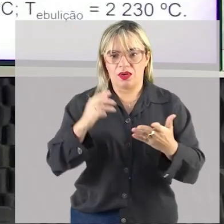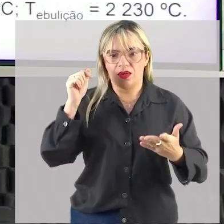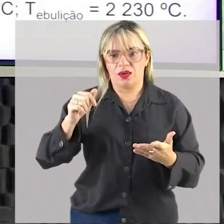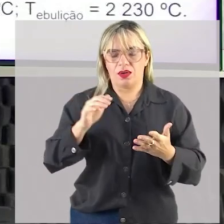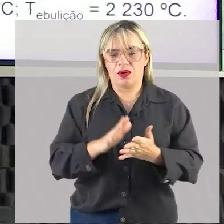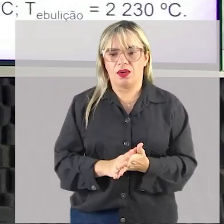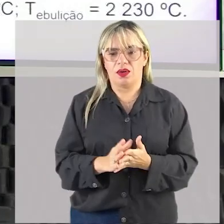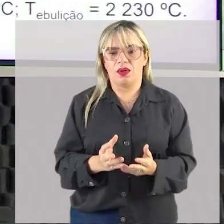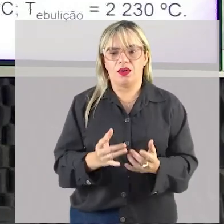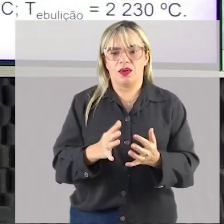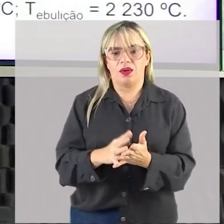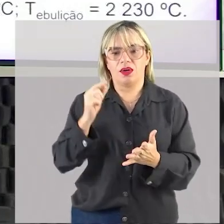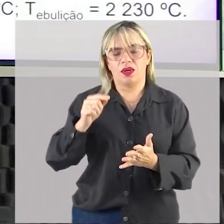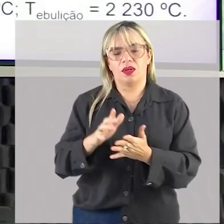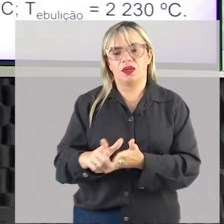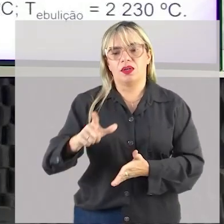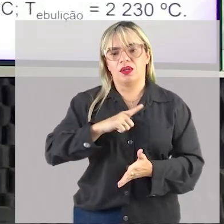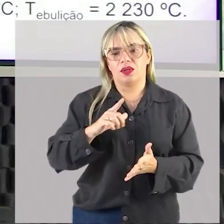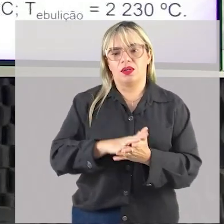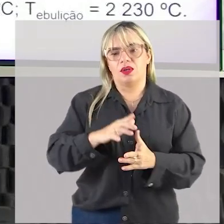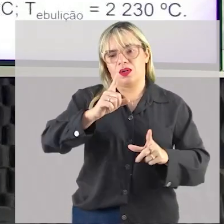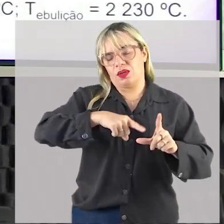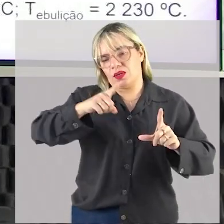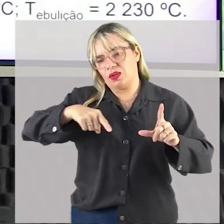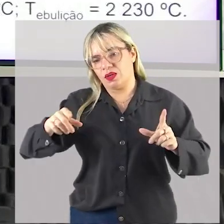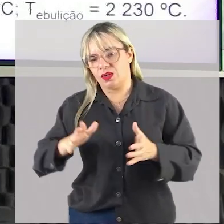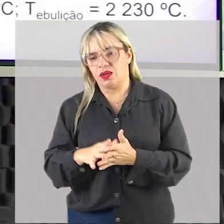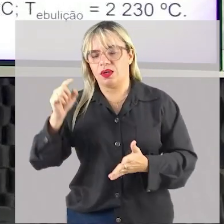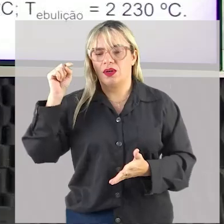obtendo ao final um gráfico de temperatura versus tempo.